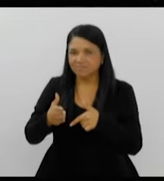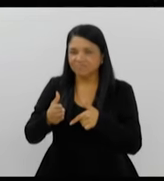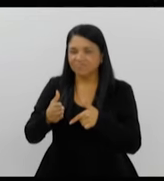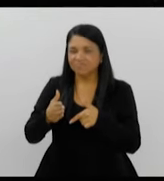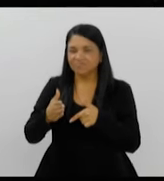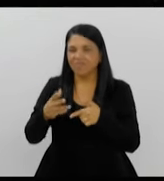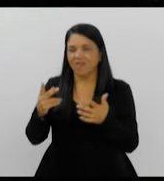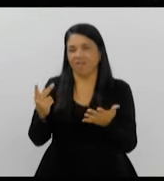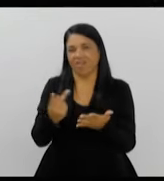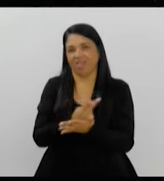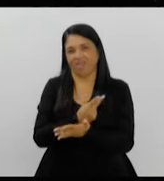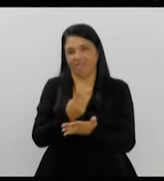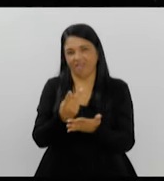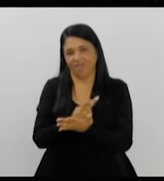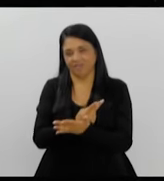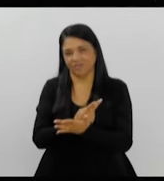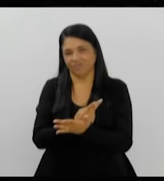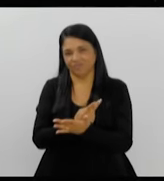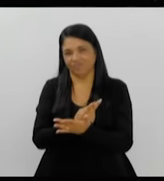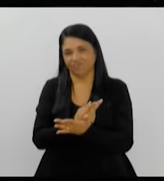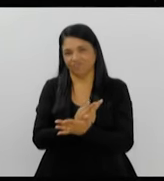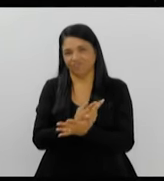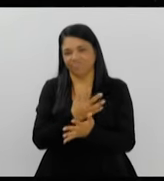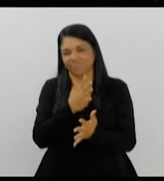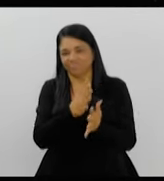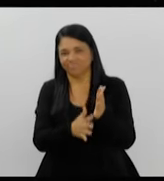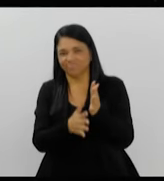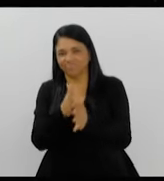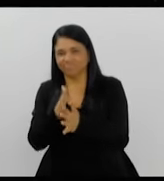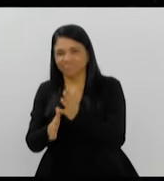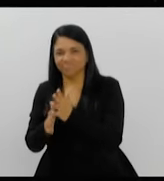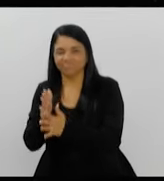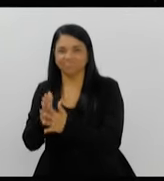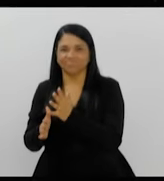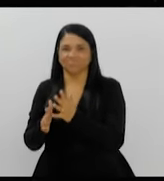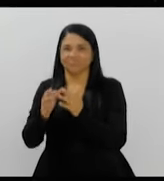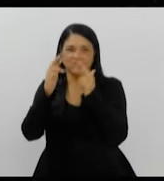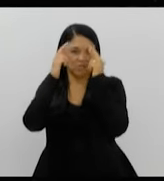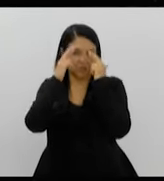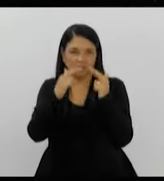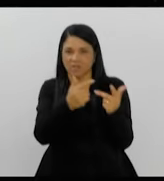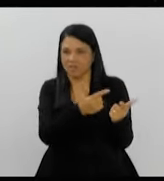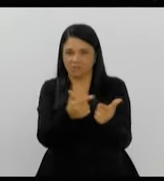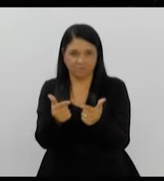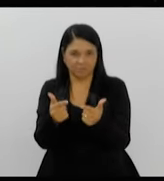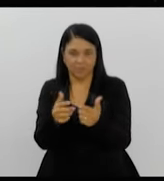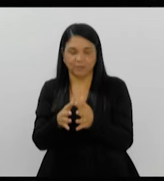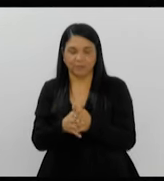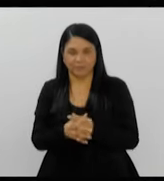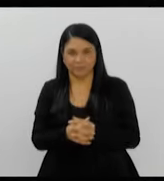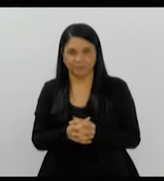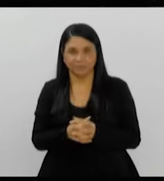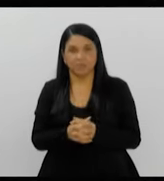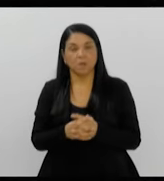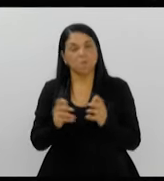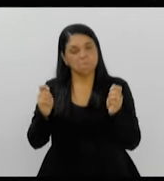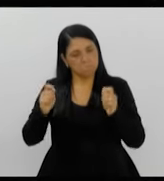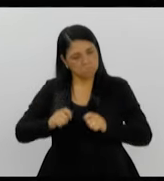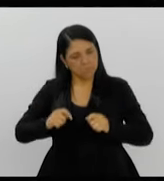a legalidade a ordem e o respeito nós podemos ser a adversários